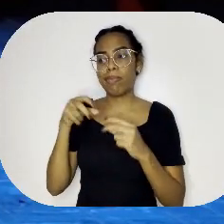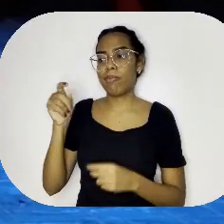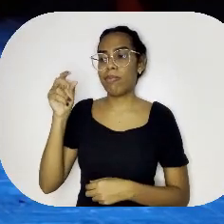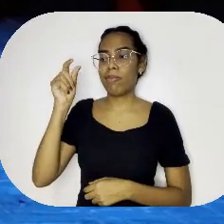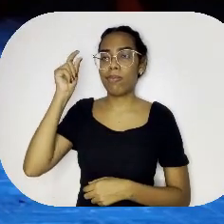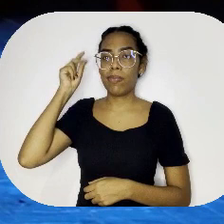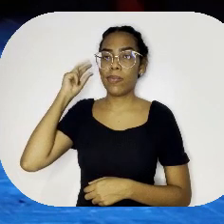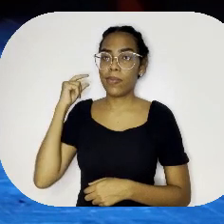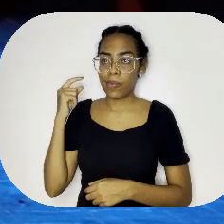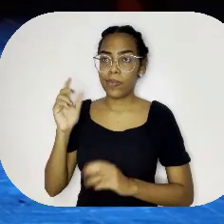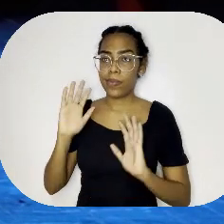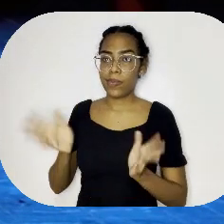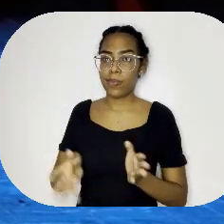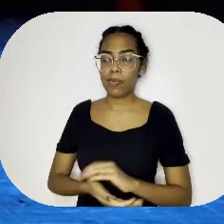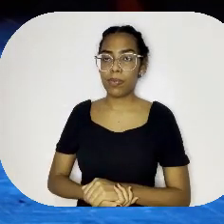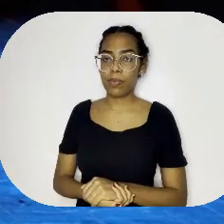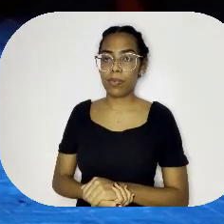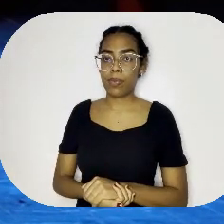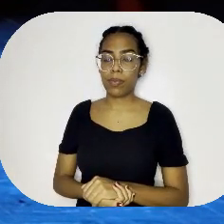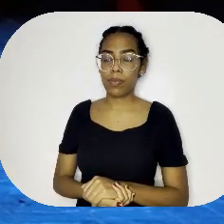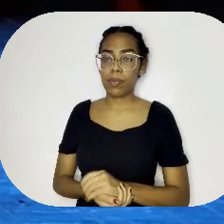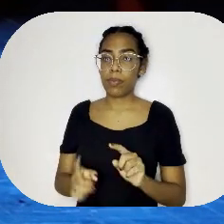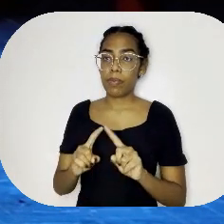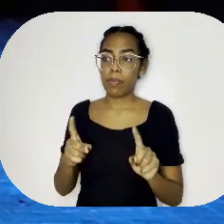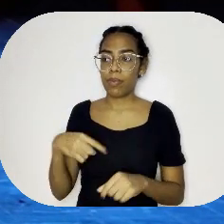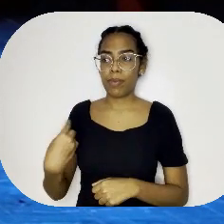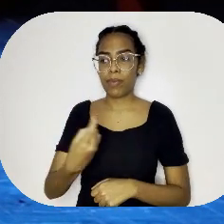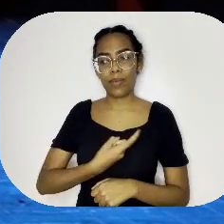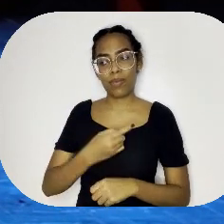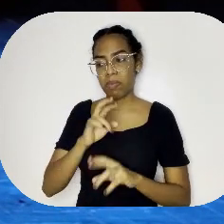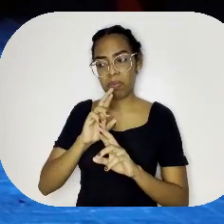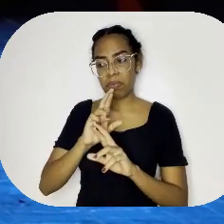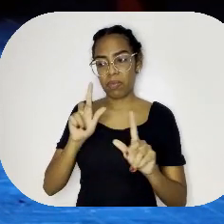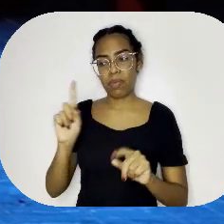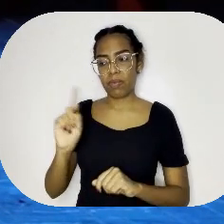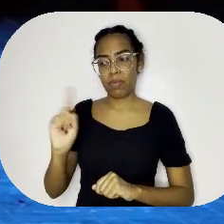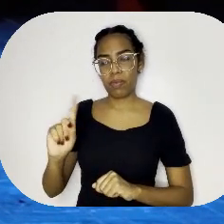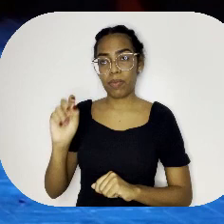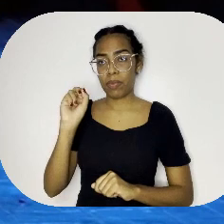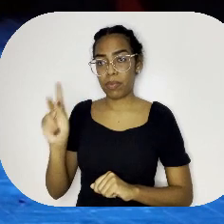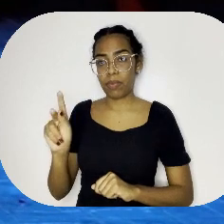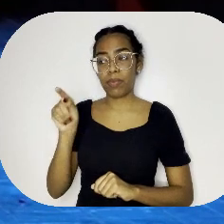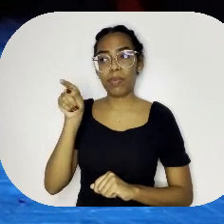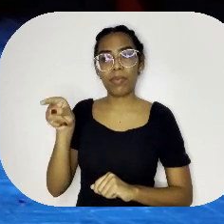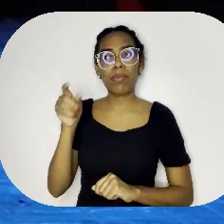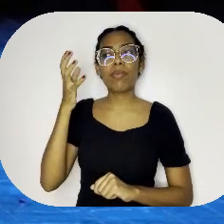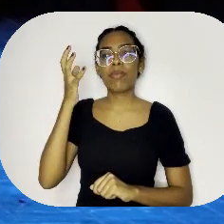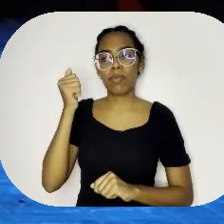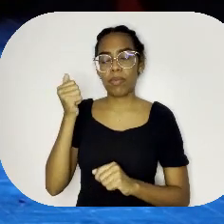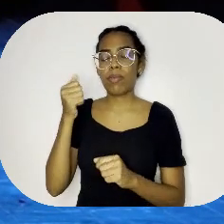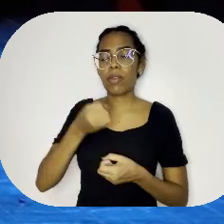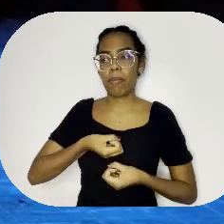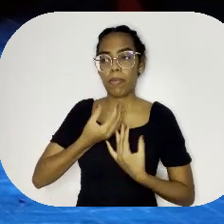muito, muito tempo. É, mas a gente não é tão diferente assim não, tá, José? Porque pra você, eu sei